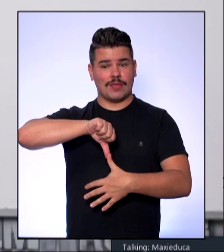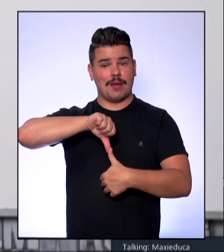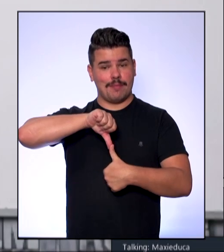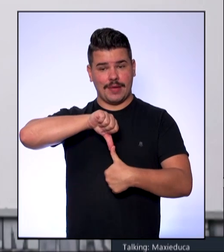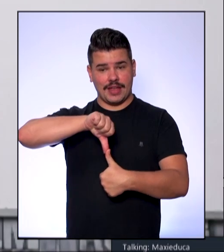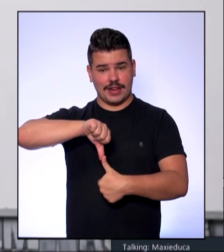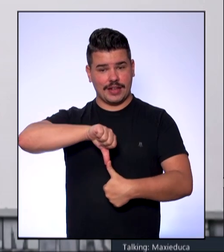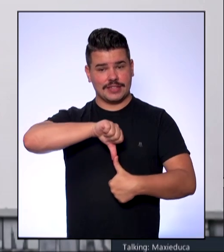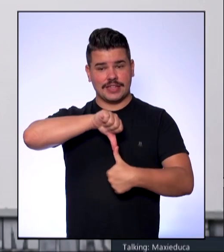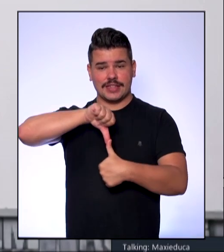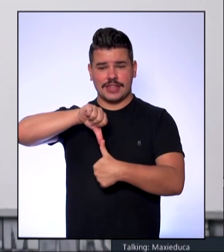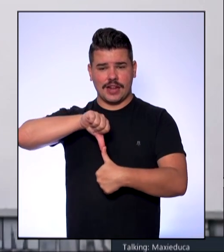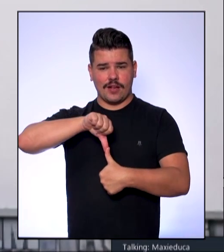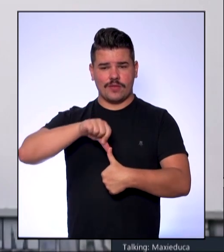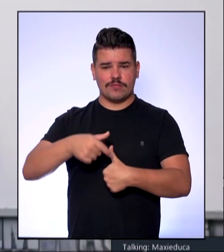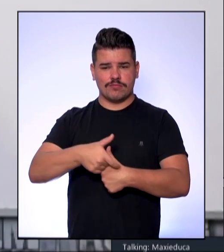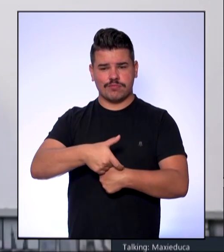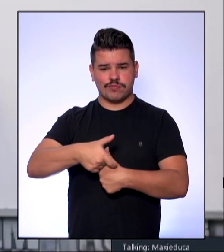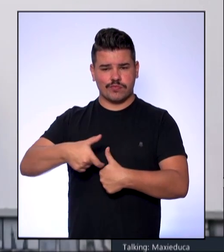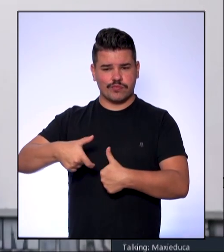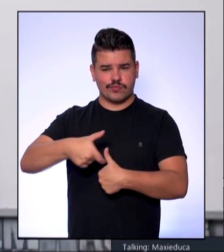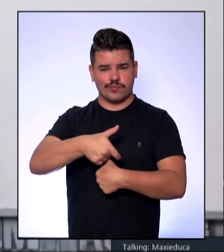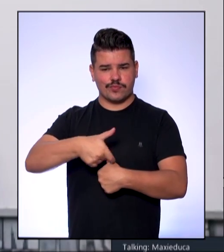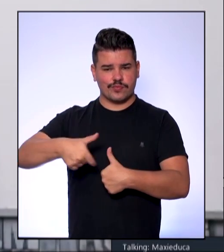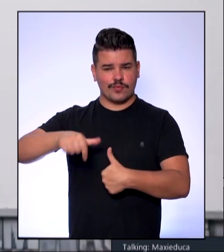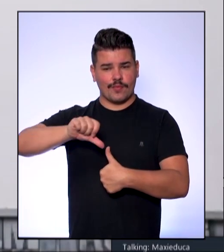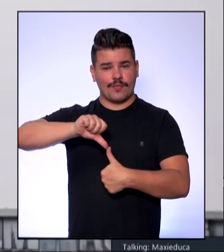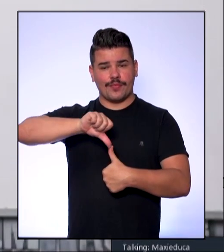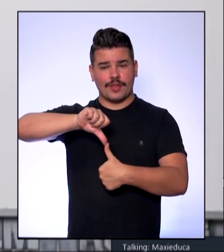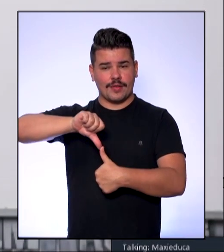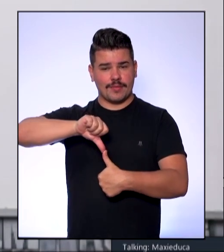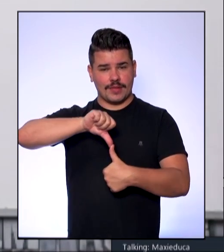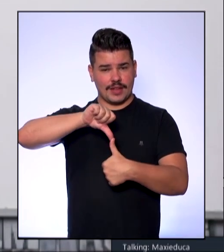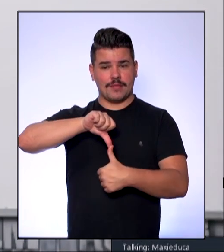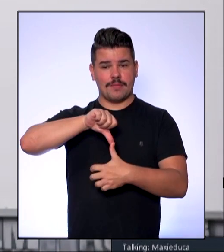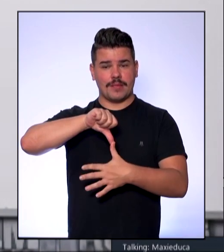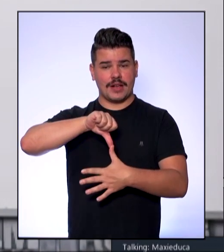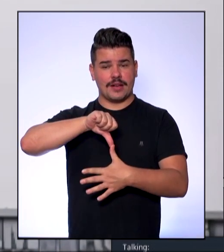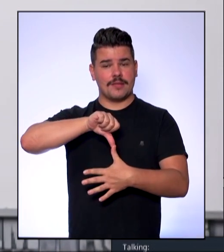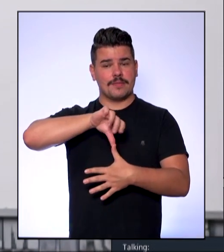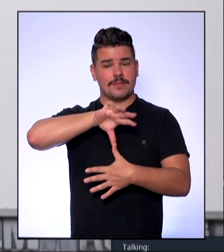da América, olha só, em outras partes da América,